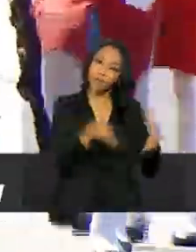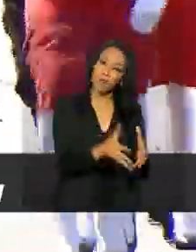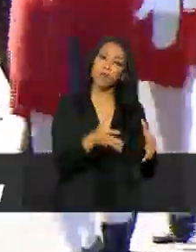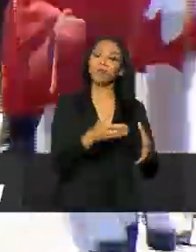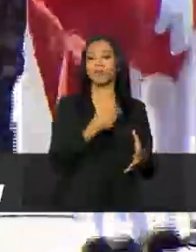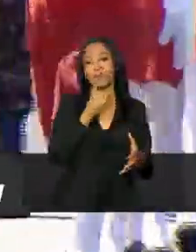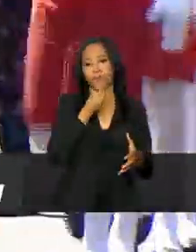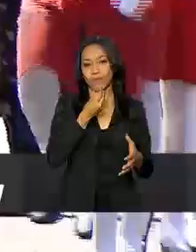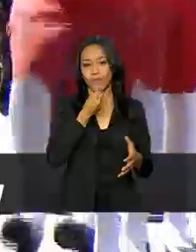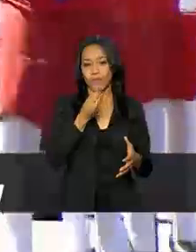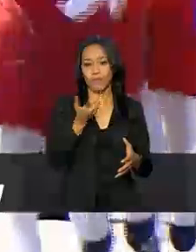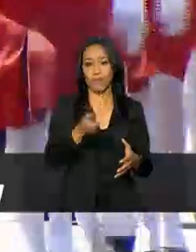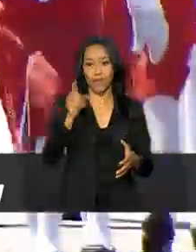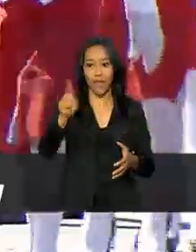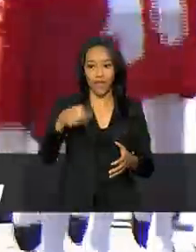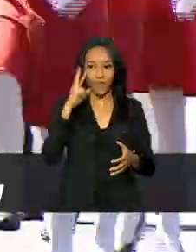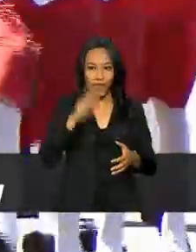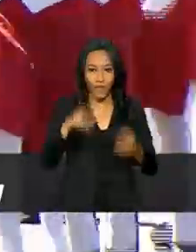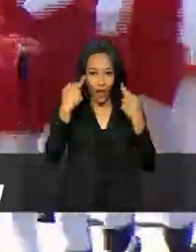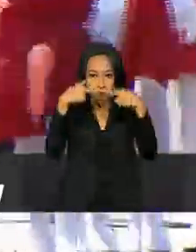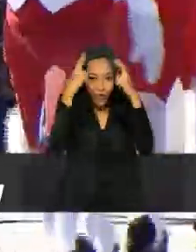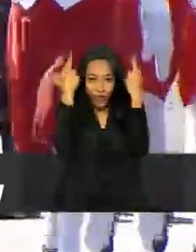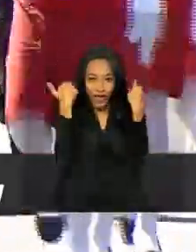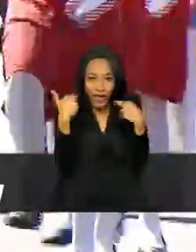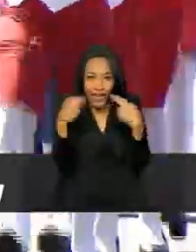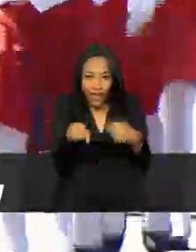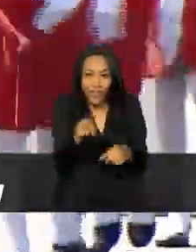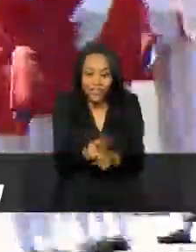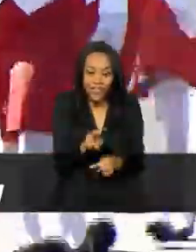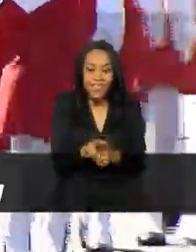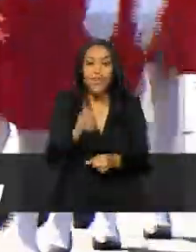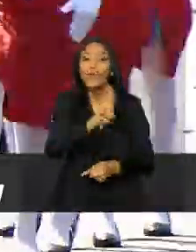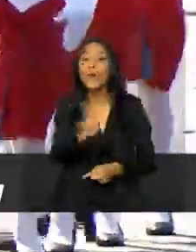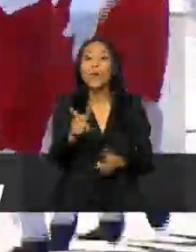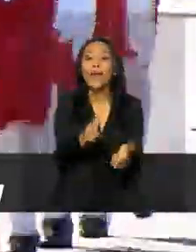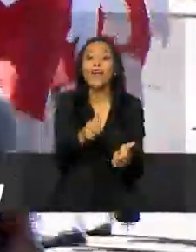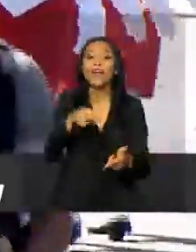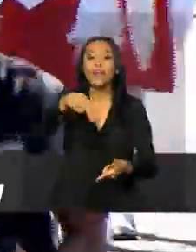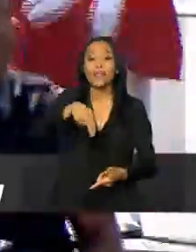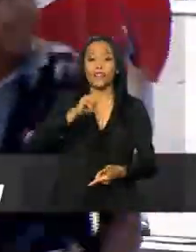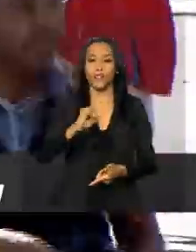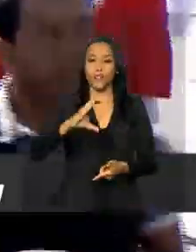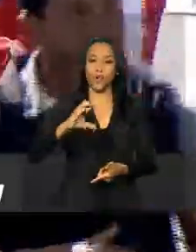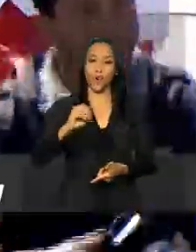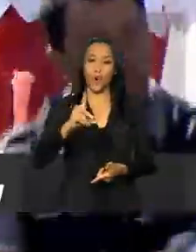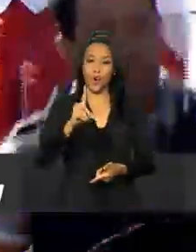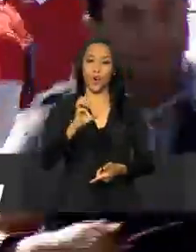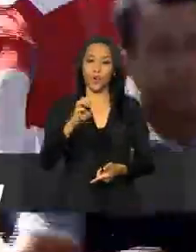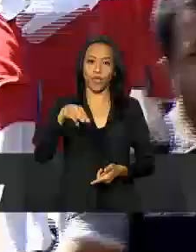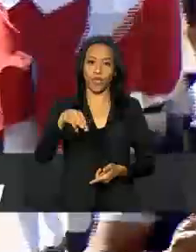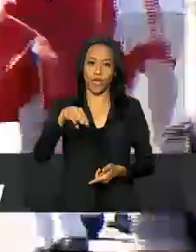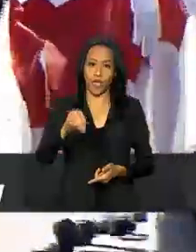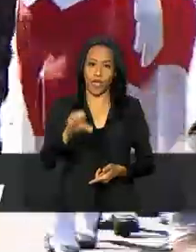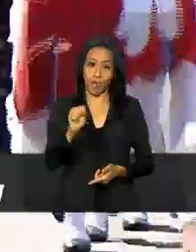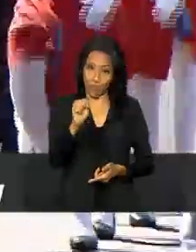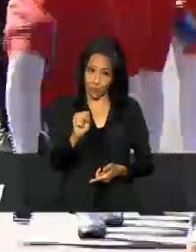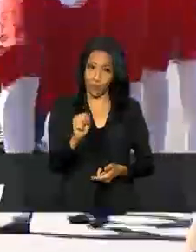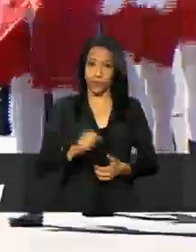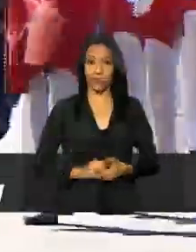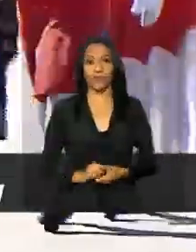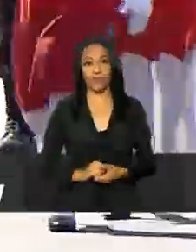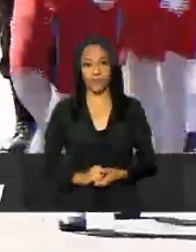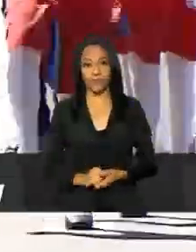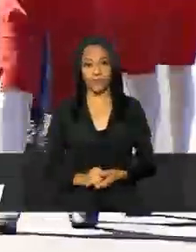A ovelha. Aí está aí a nossa ovelha, o Nicodemos. O grupamento é constituído